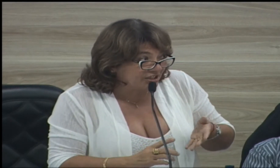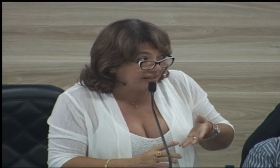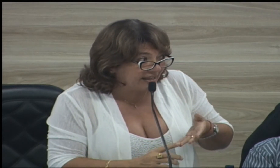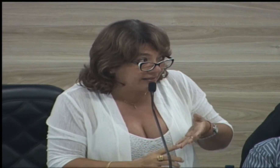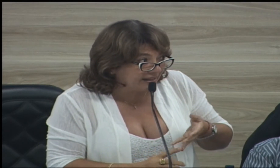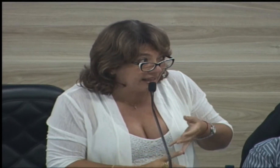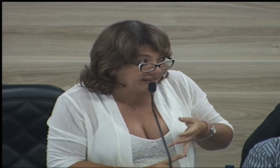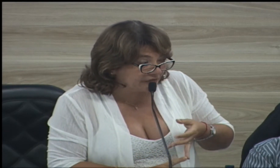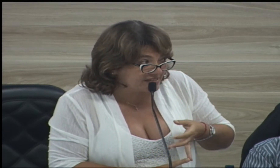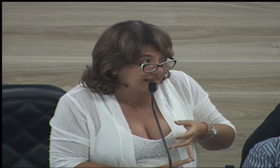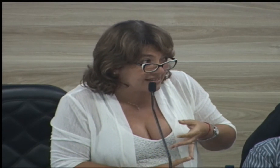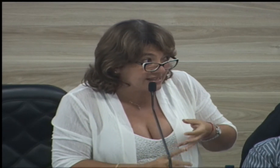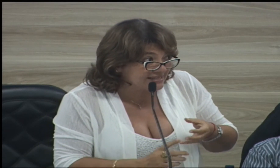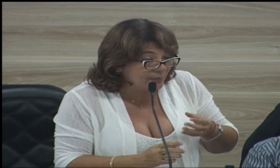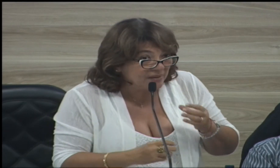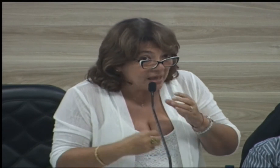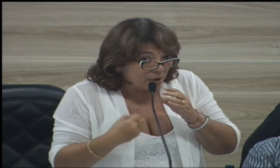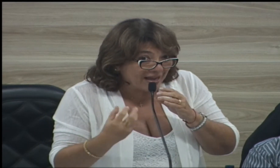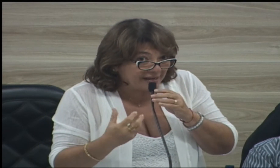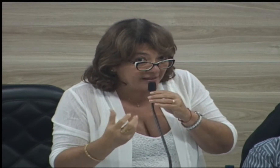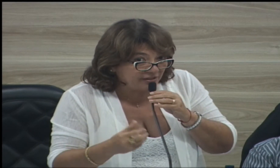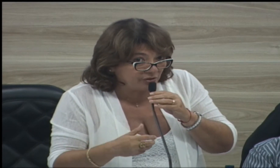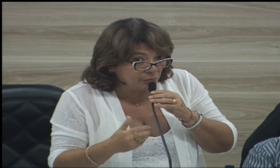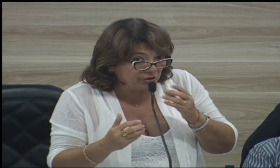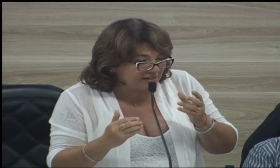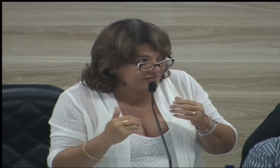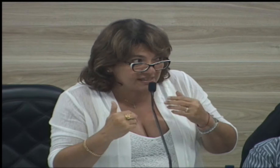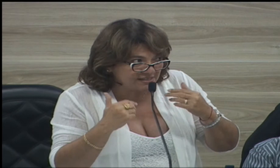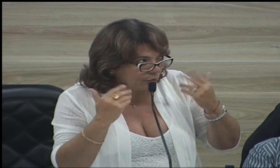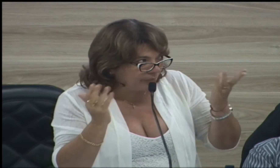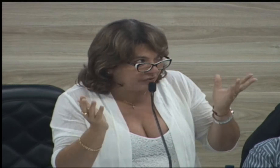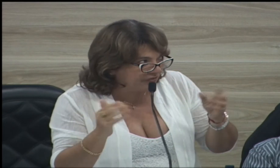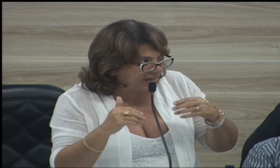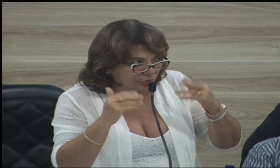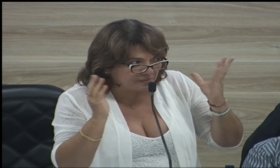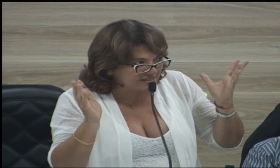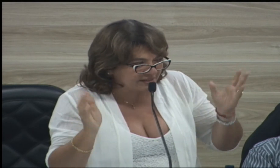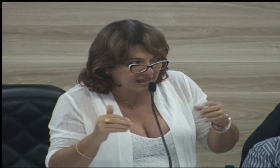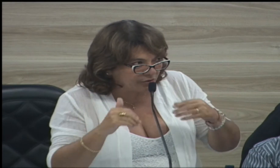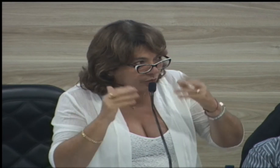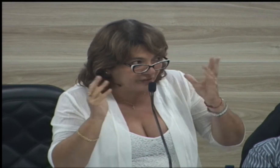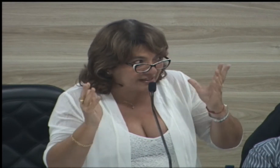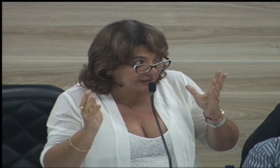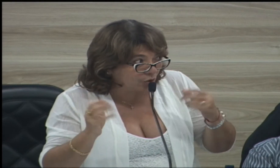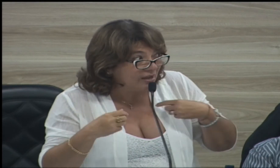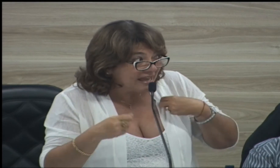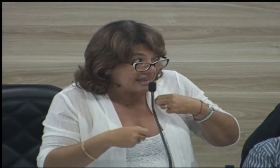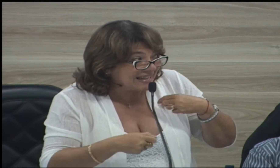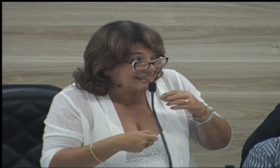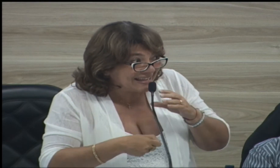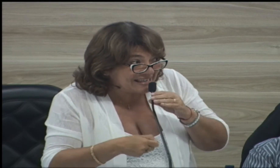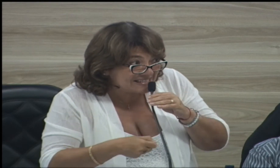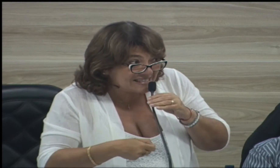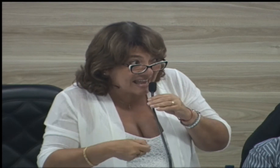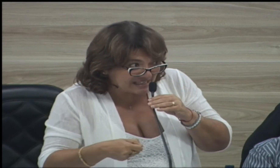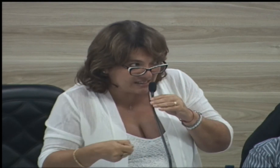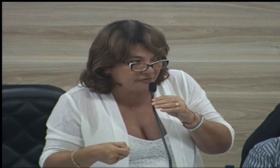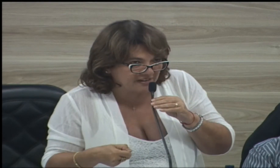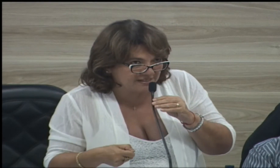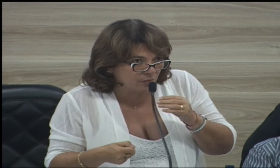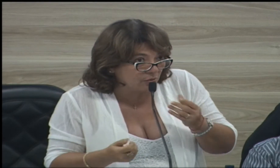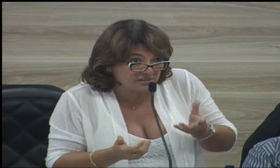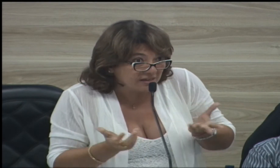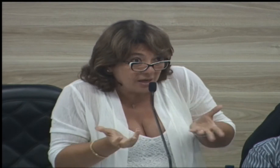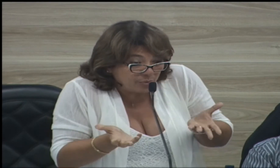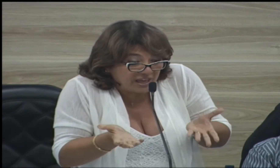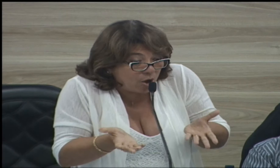a gente tem lei da fiscalização. Eu acredito que muitas vezes o prefeito, o presidente, o governador, ele até quisesse